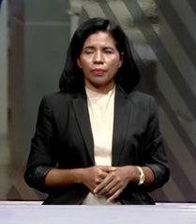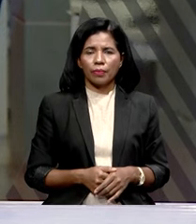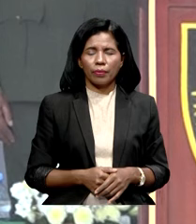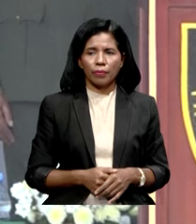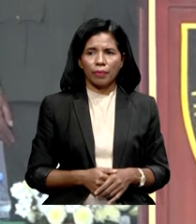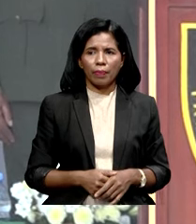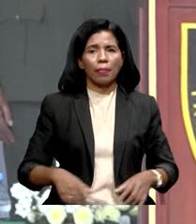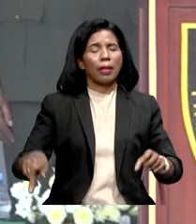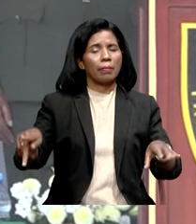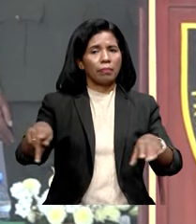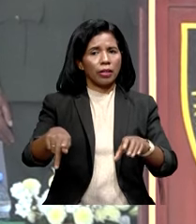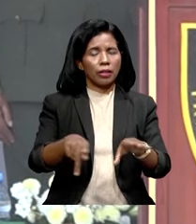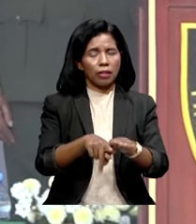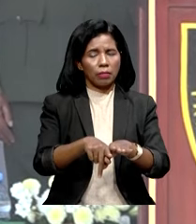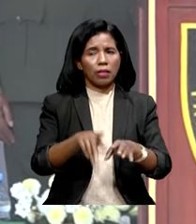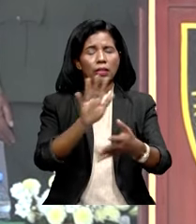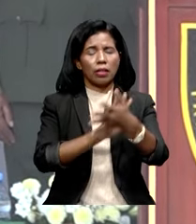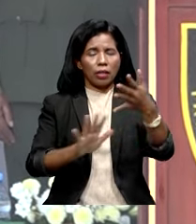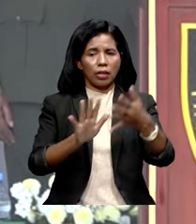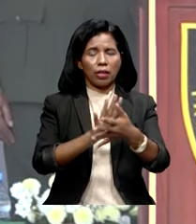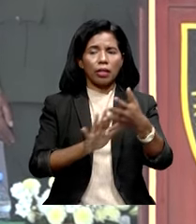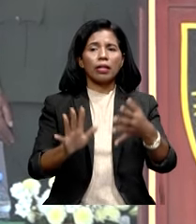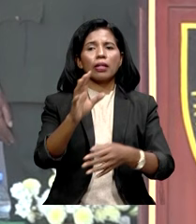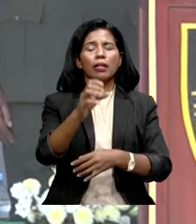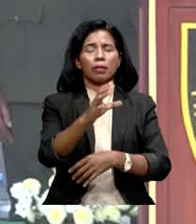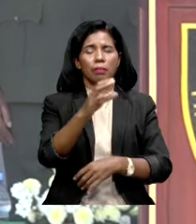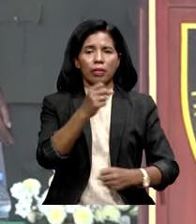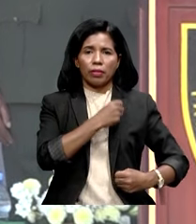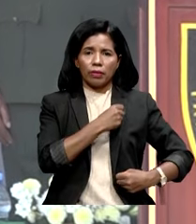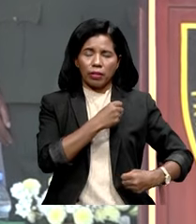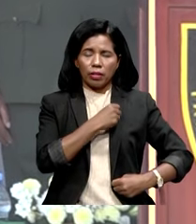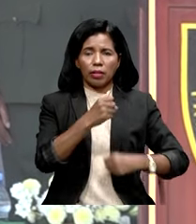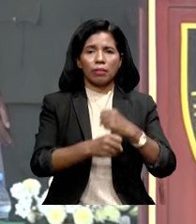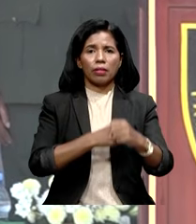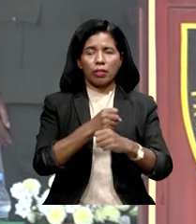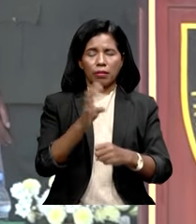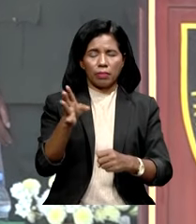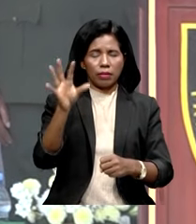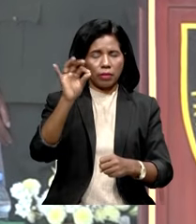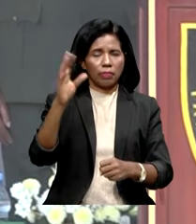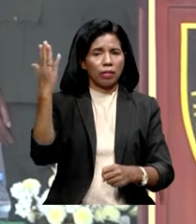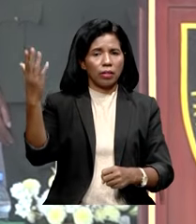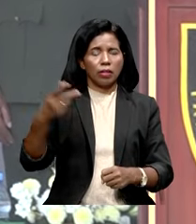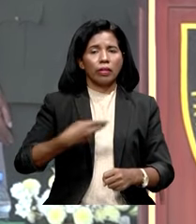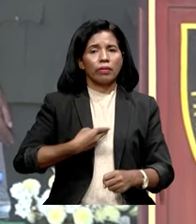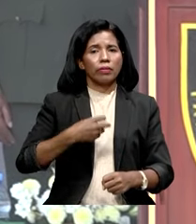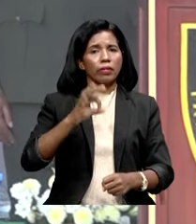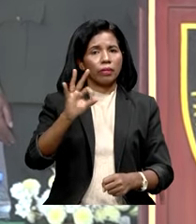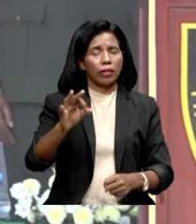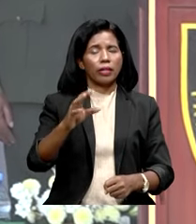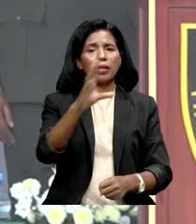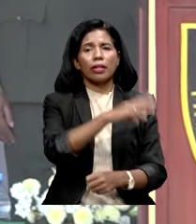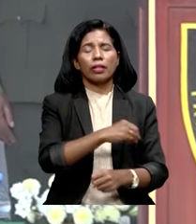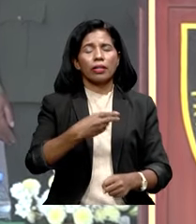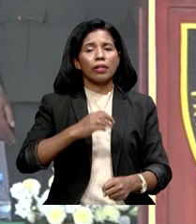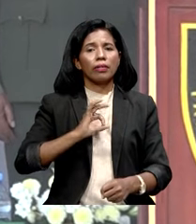Rafoim participa da cerimônia aniversário falentil, badala Hatnuru Recensia e a quartel-general Fatuhada Dili Tersanem, tenente-general